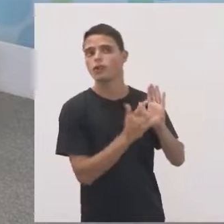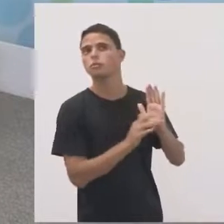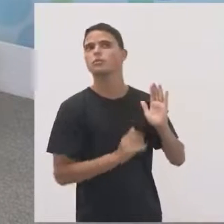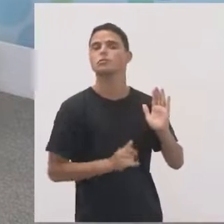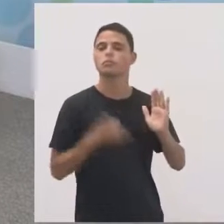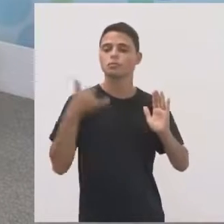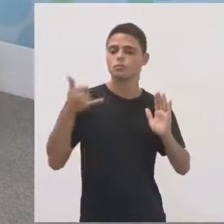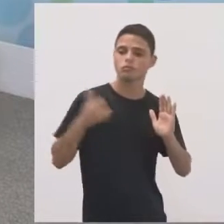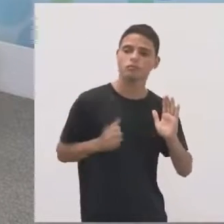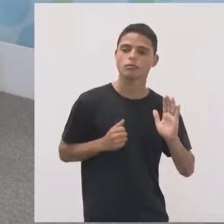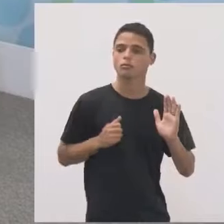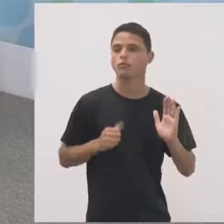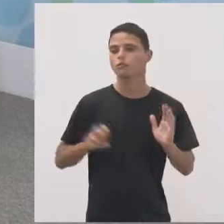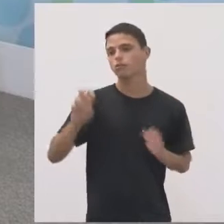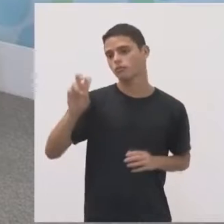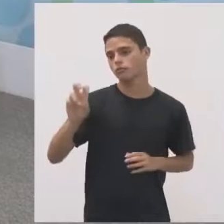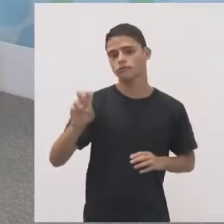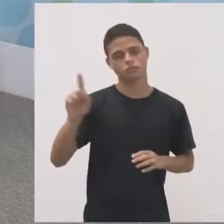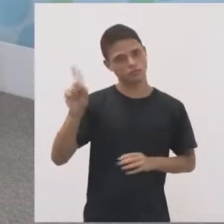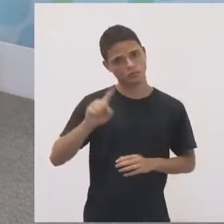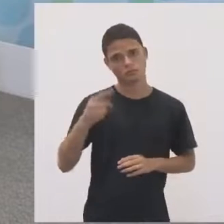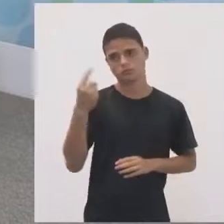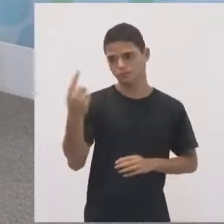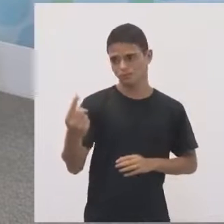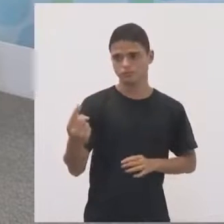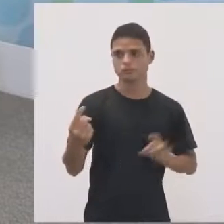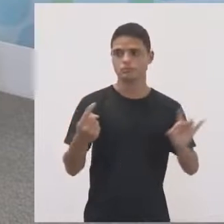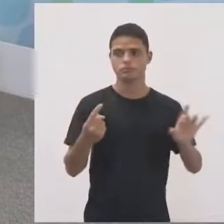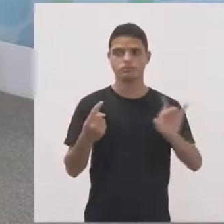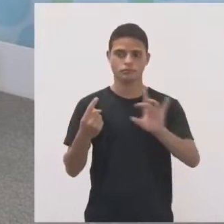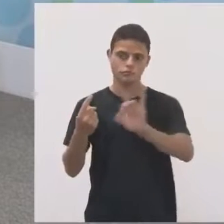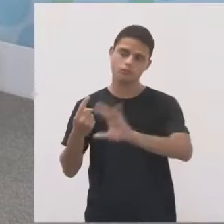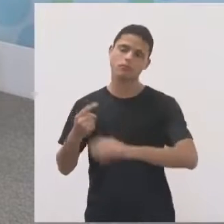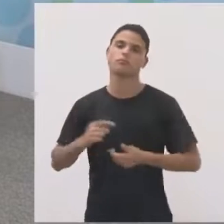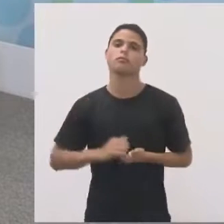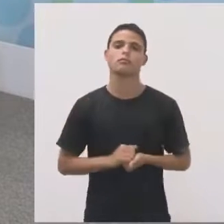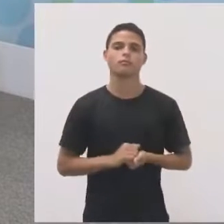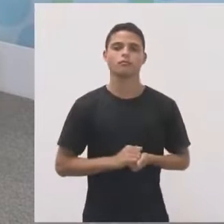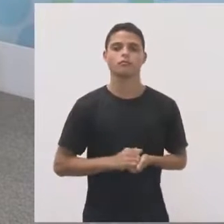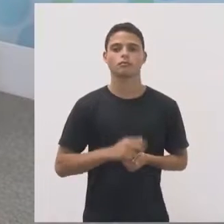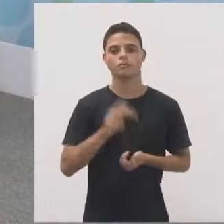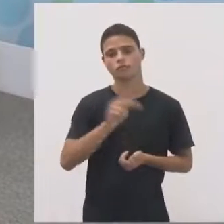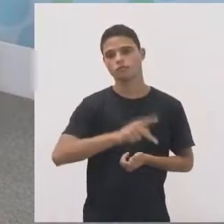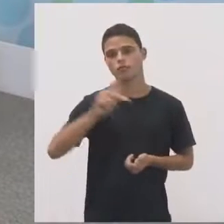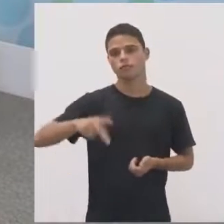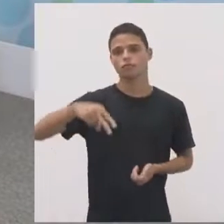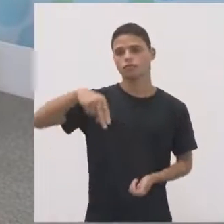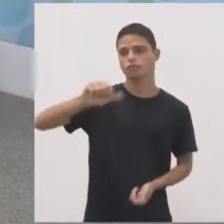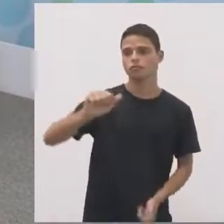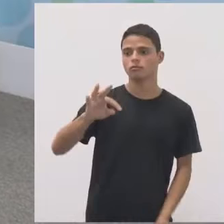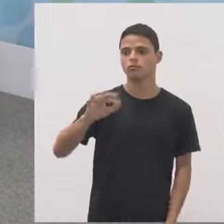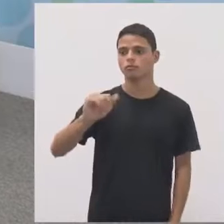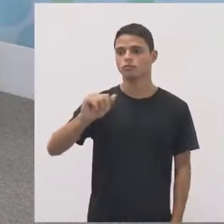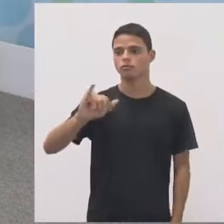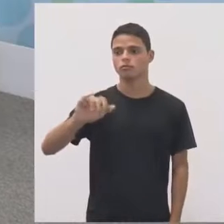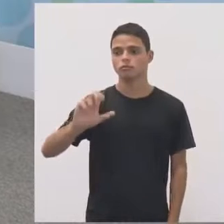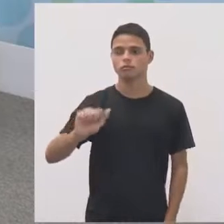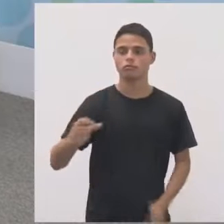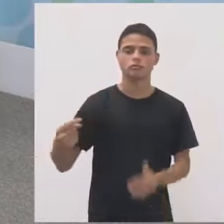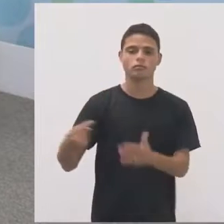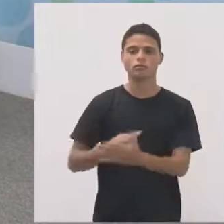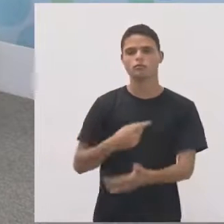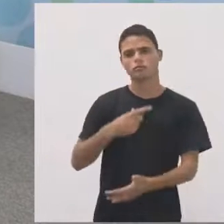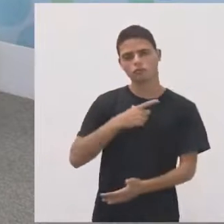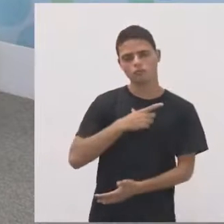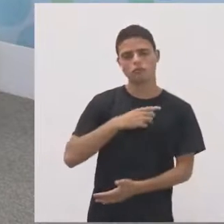escola e pronto, morreu 5 chaves. Então é 1 para 1. É 1 para 1, tá bom? A professora Natália colocou, minha dúvida é, temos um e-mail para o positivo